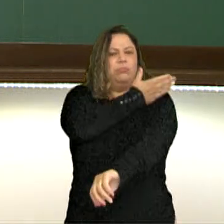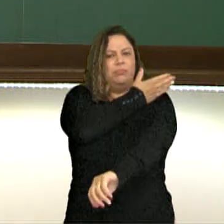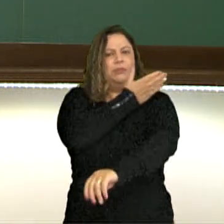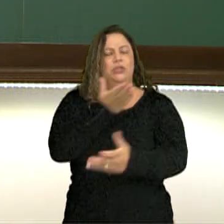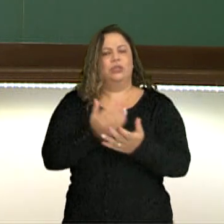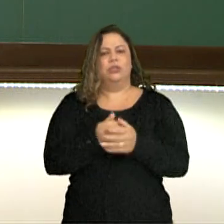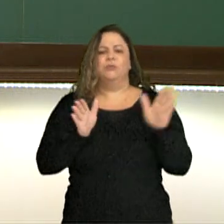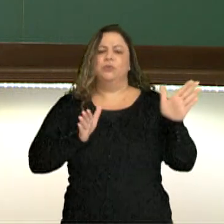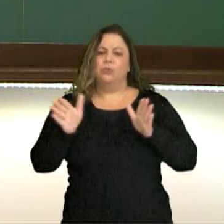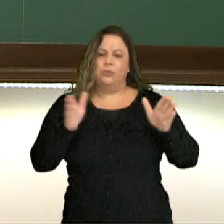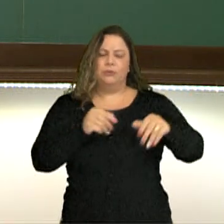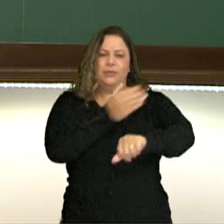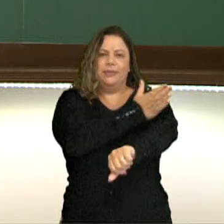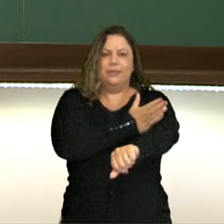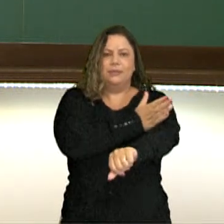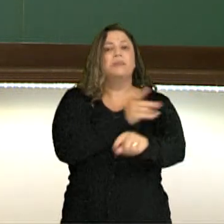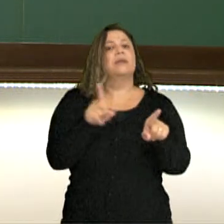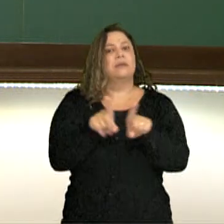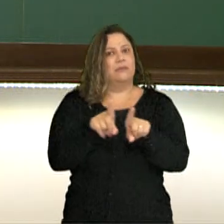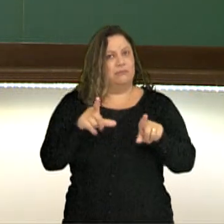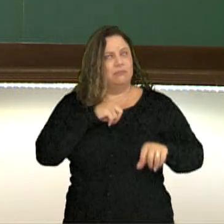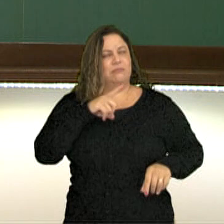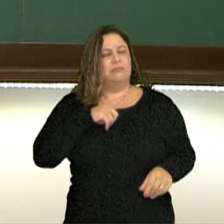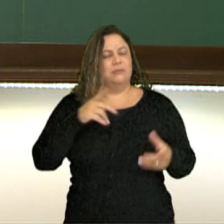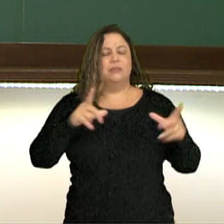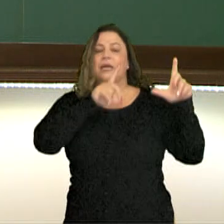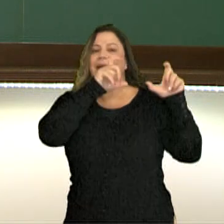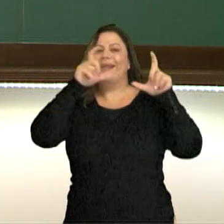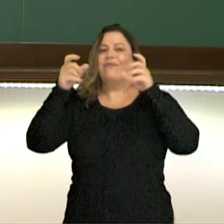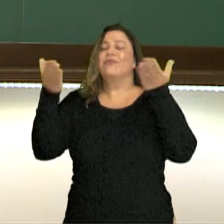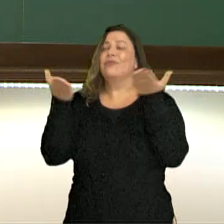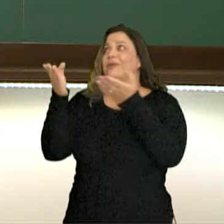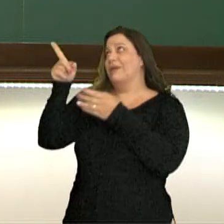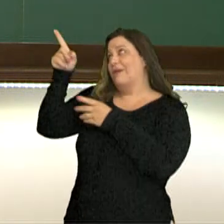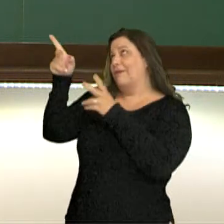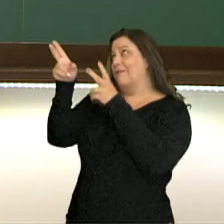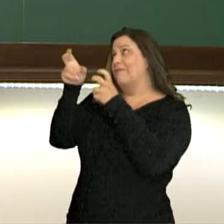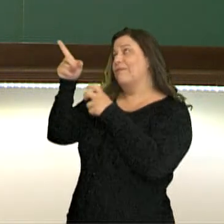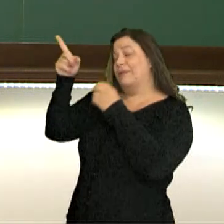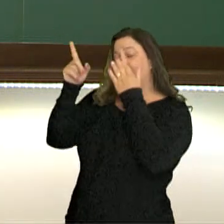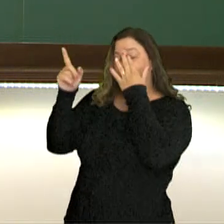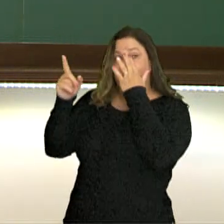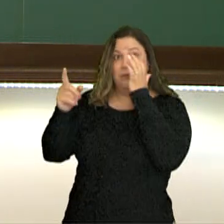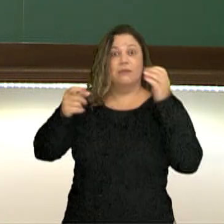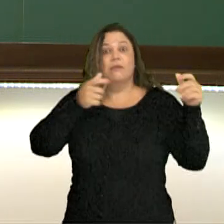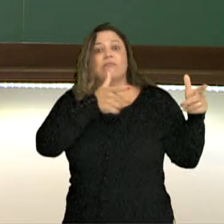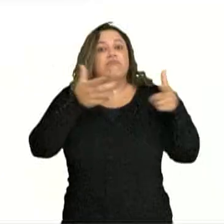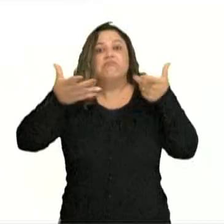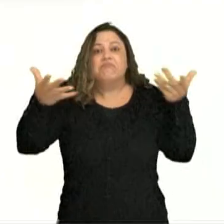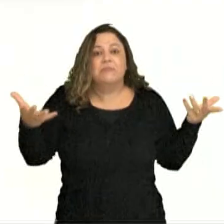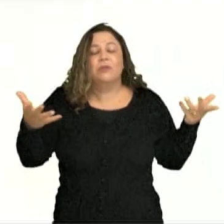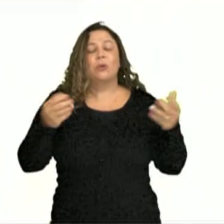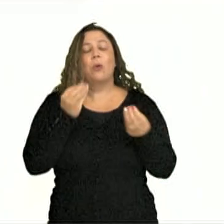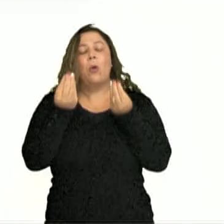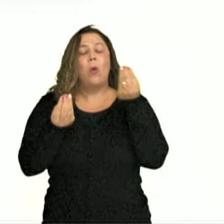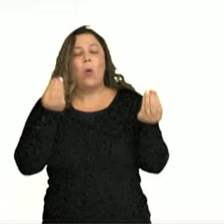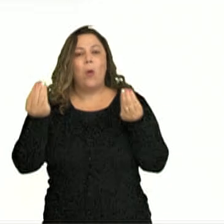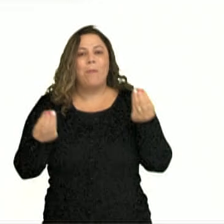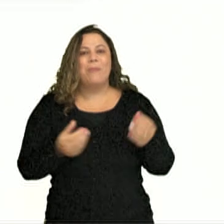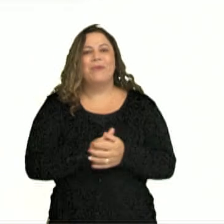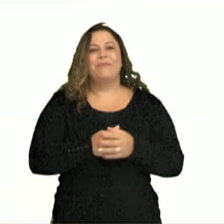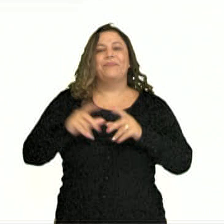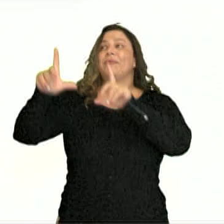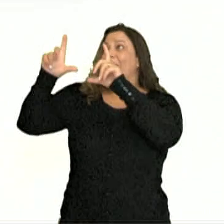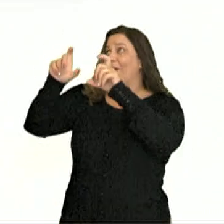tinha. E a fotografia? Aonde entra a fotografia aqui, gente? A fotografia,